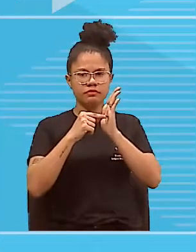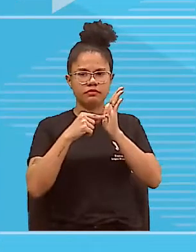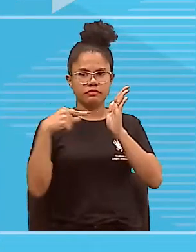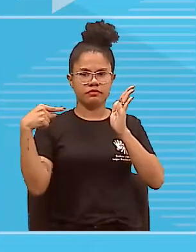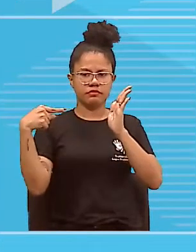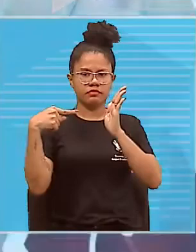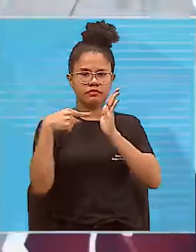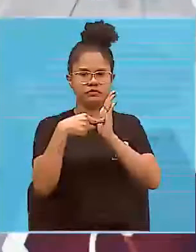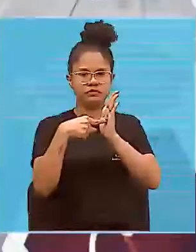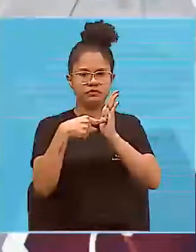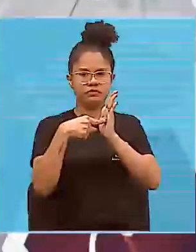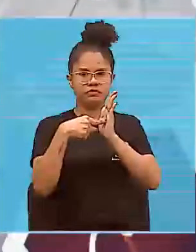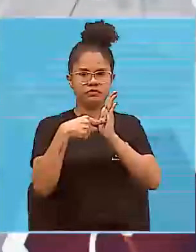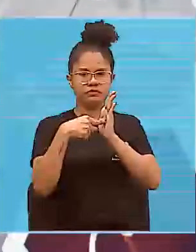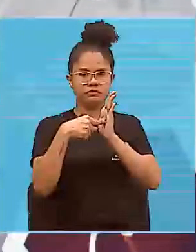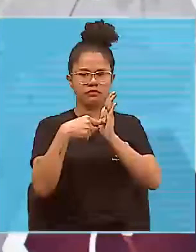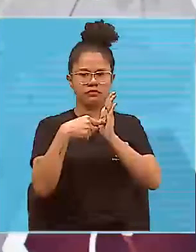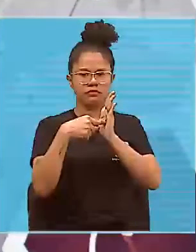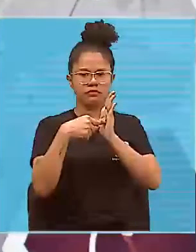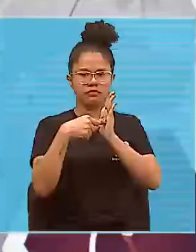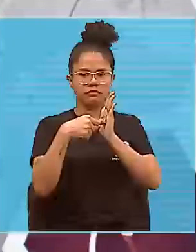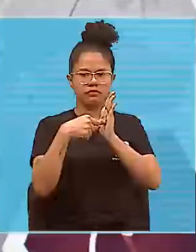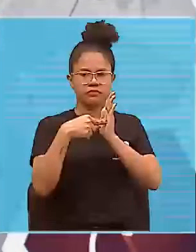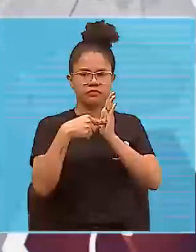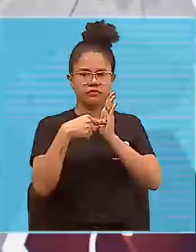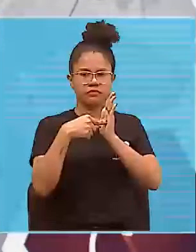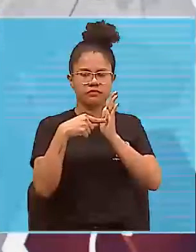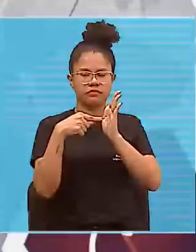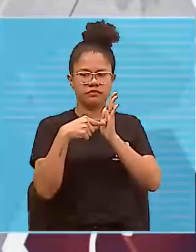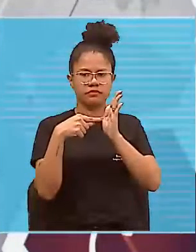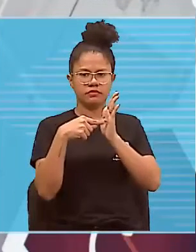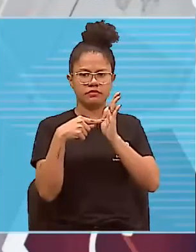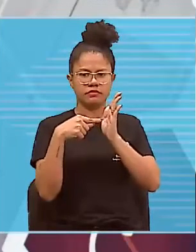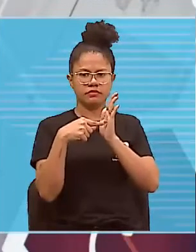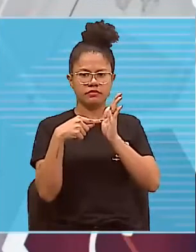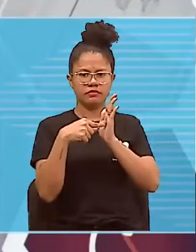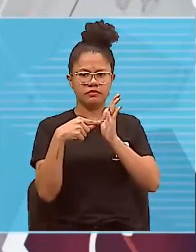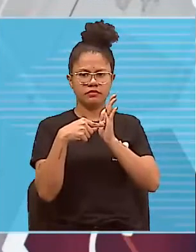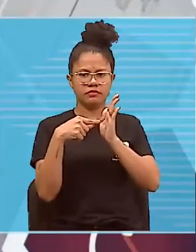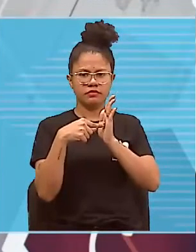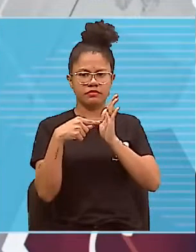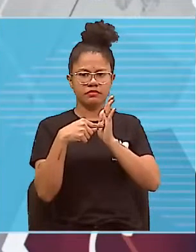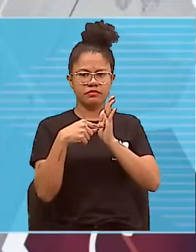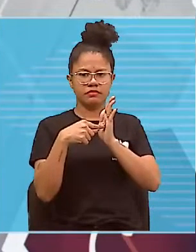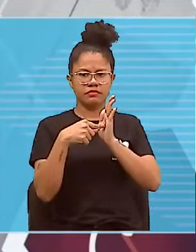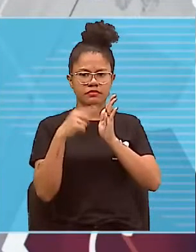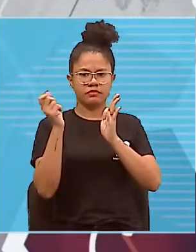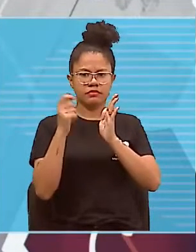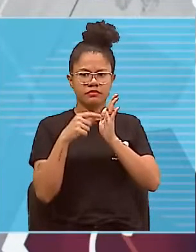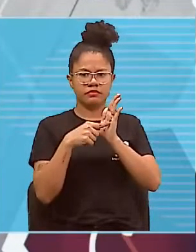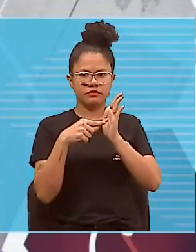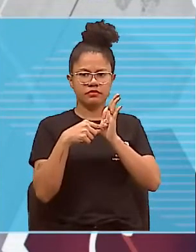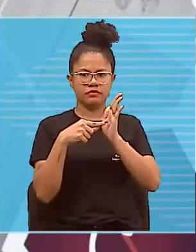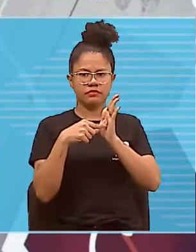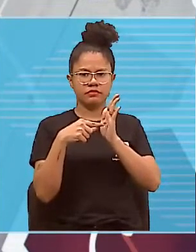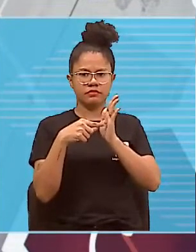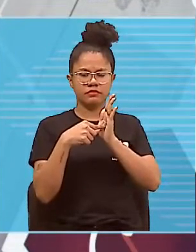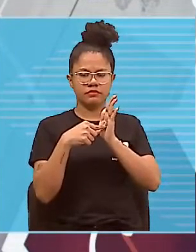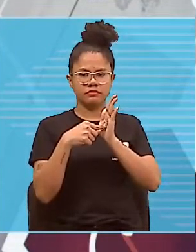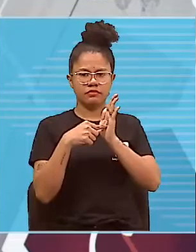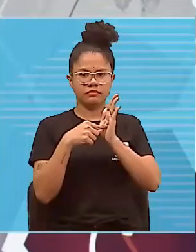incidir nesse Prisma nesse material translúcido a luz ela sofria